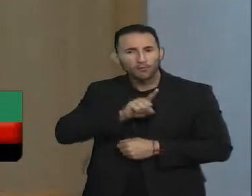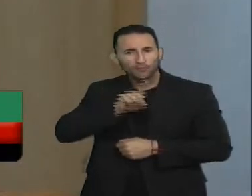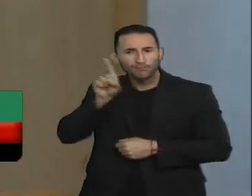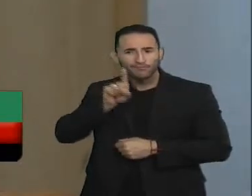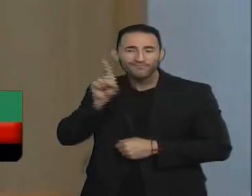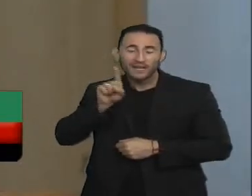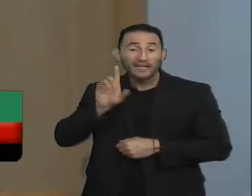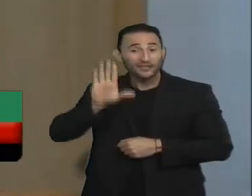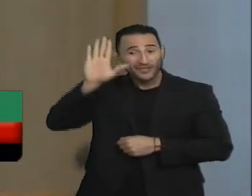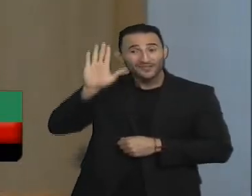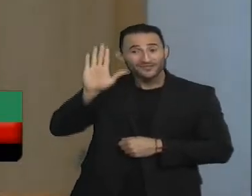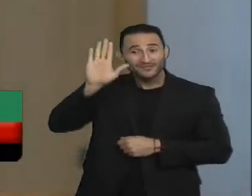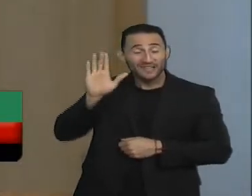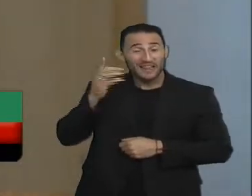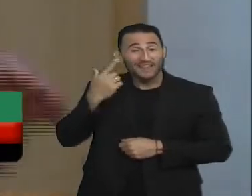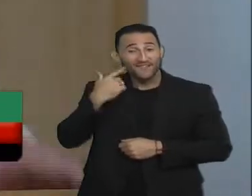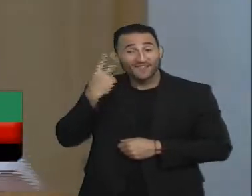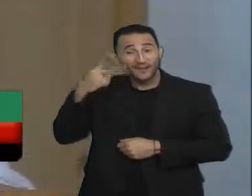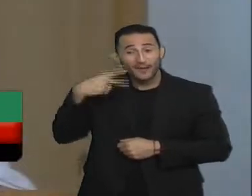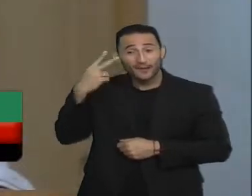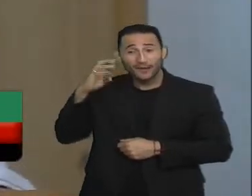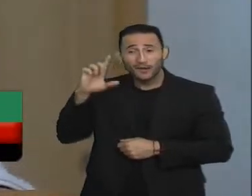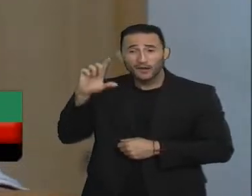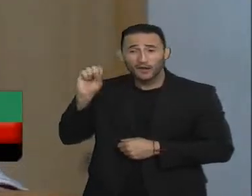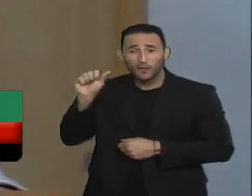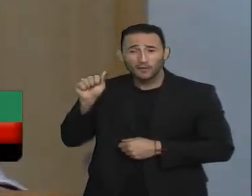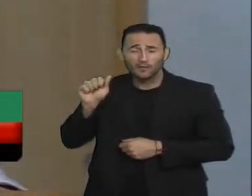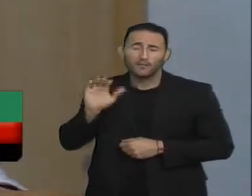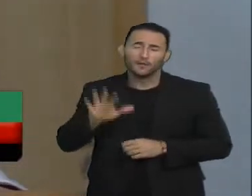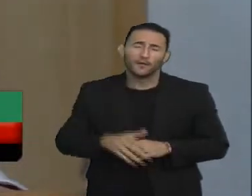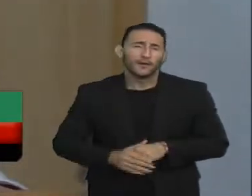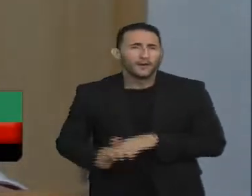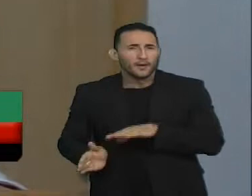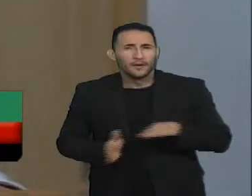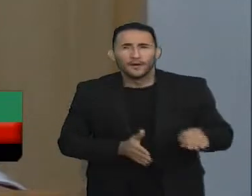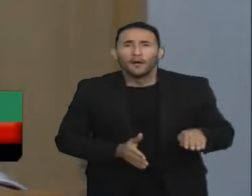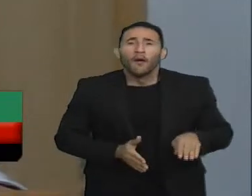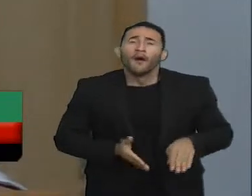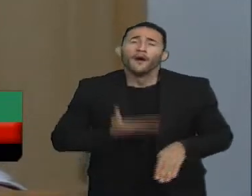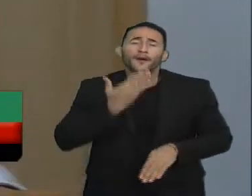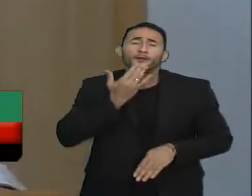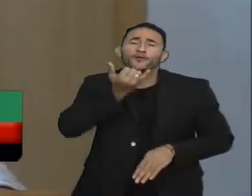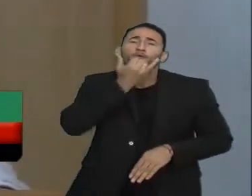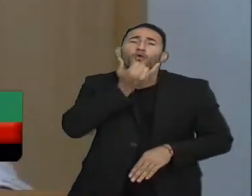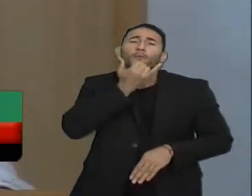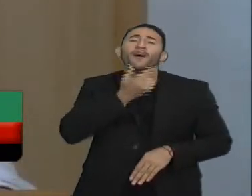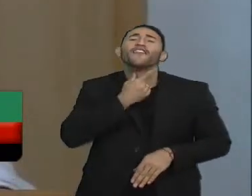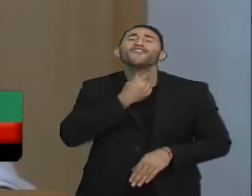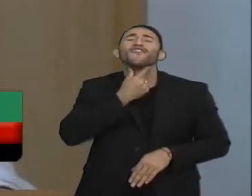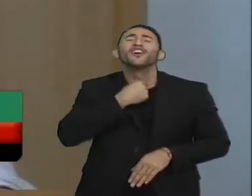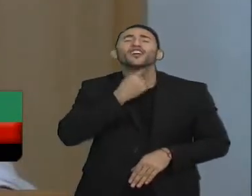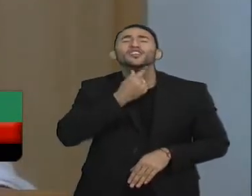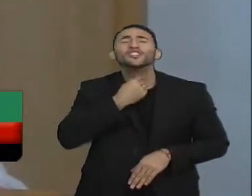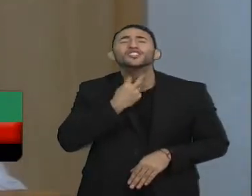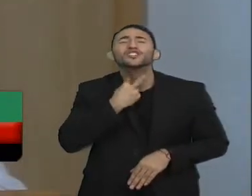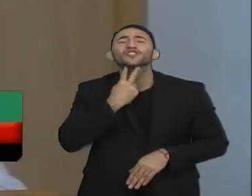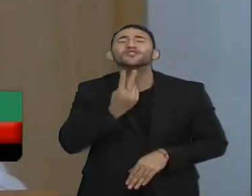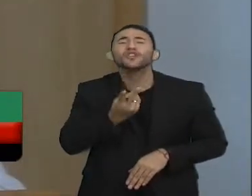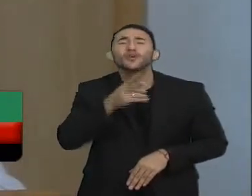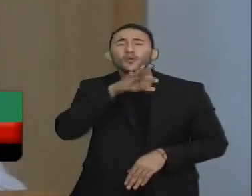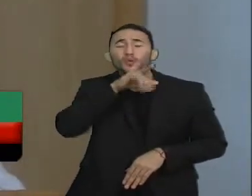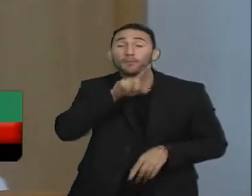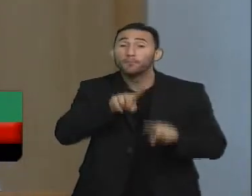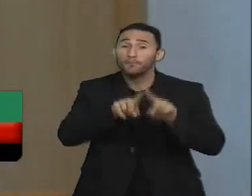Bom dia a todos vocês. Peço desculpa pela voz, mas eu queria começar essa